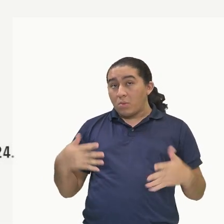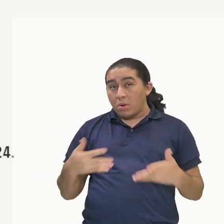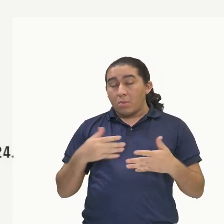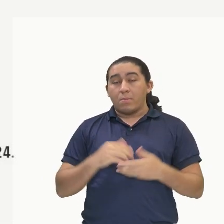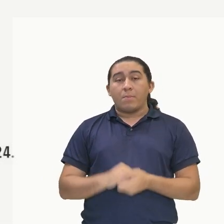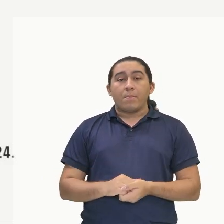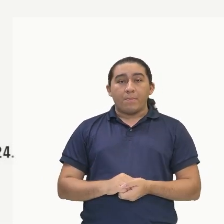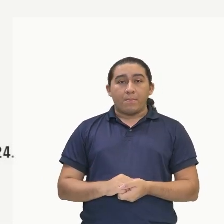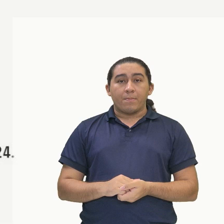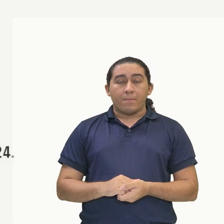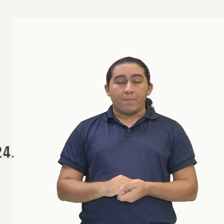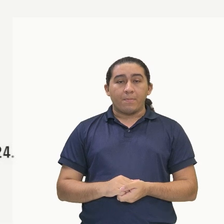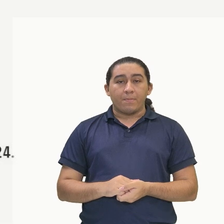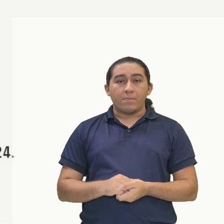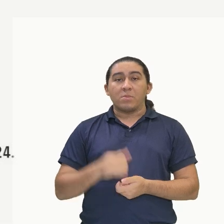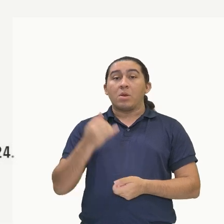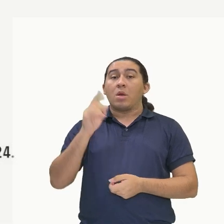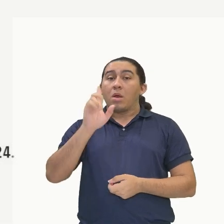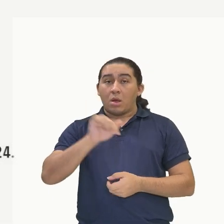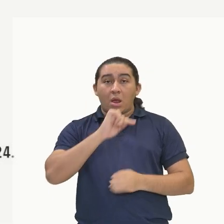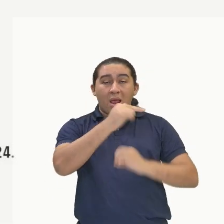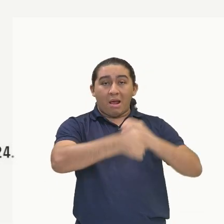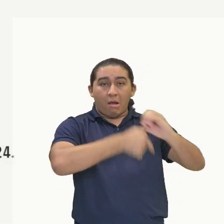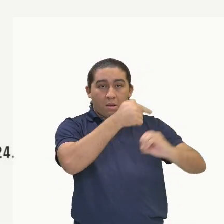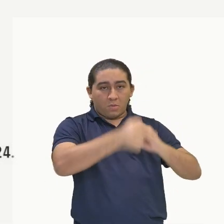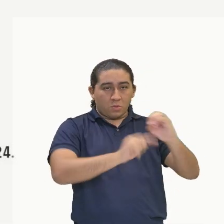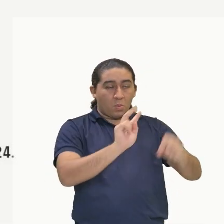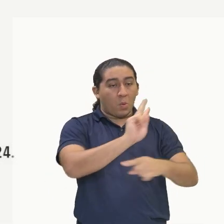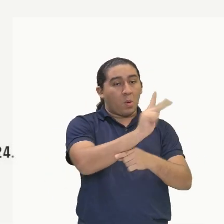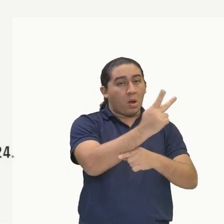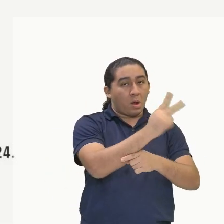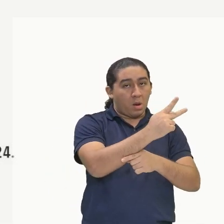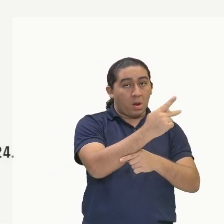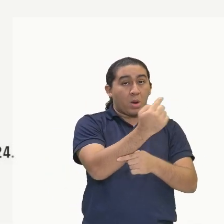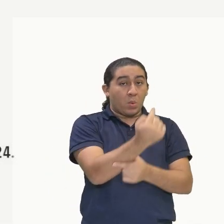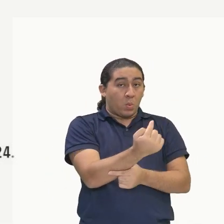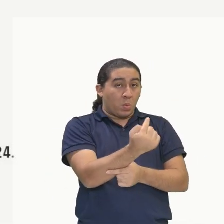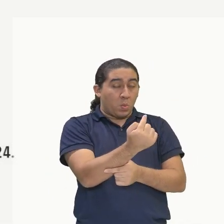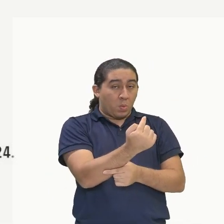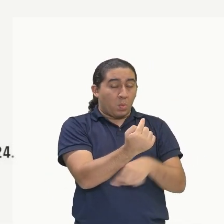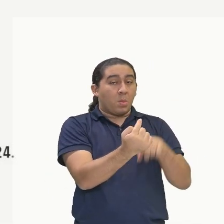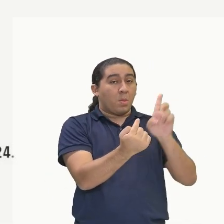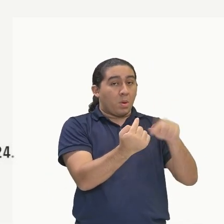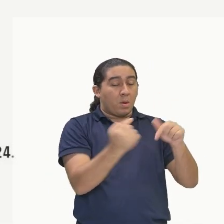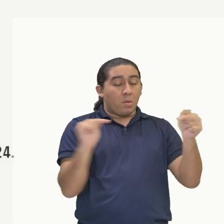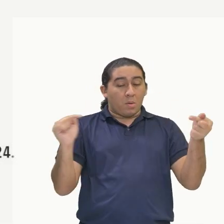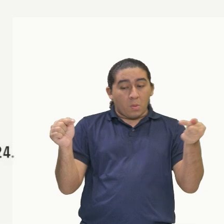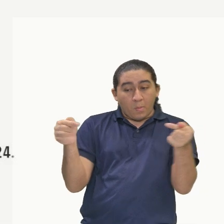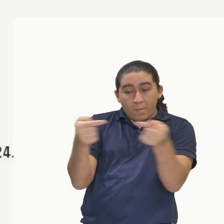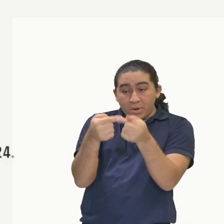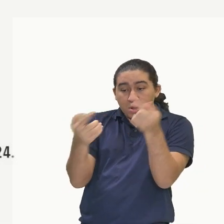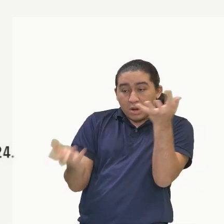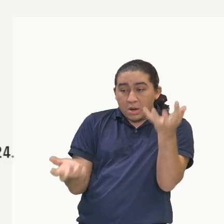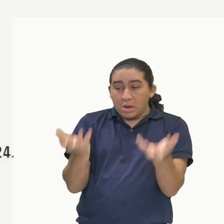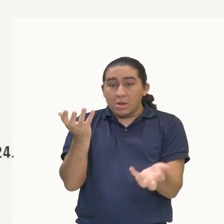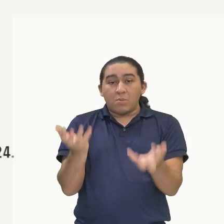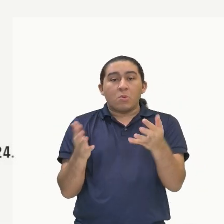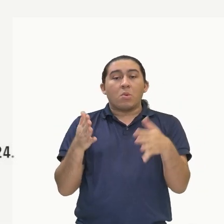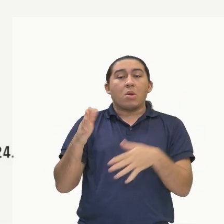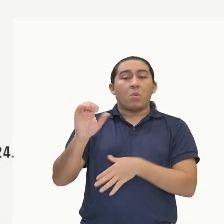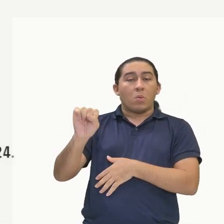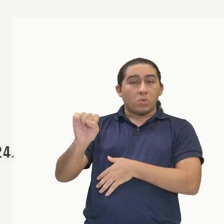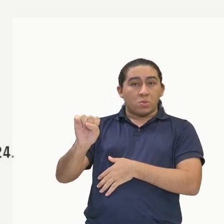um átomo de hidrogênio está para, e aí a gente usa os 2 pontos, para